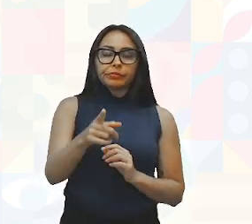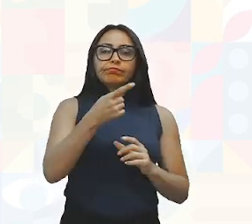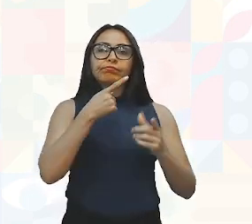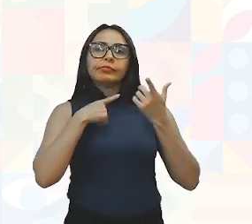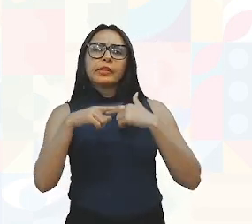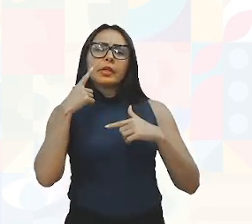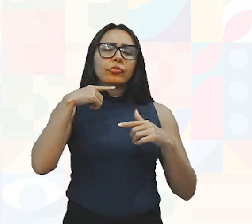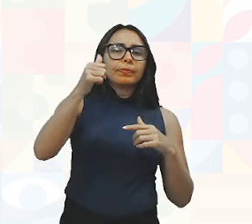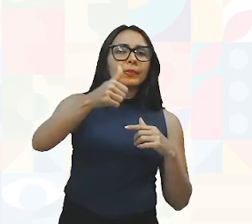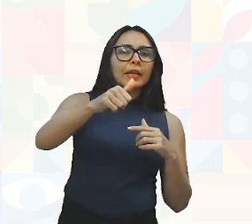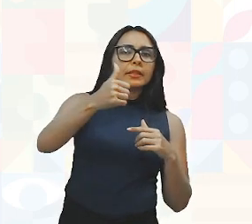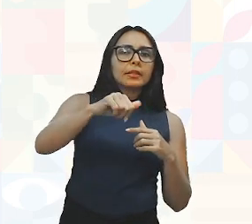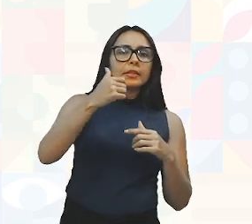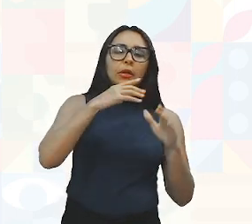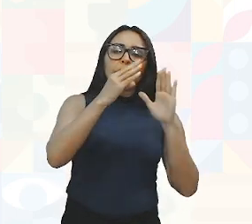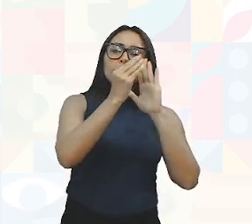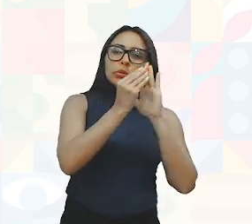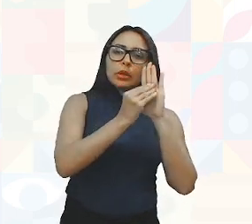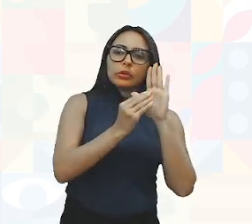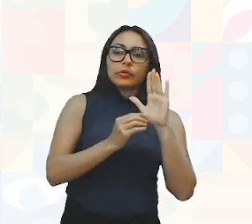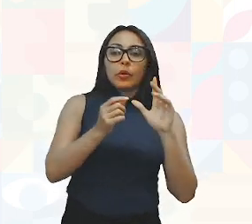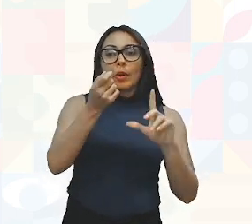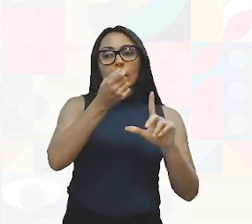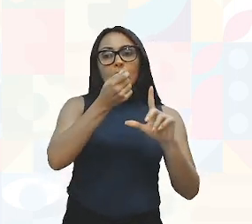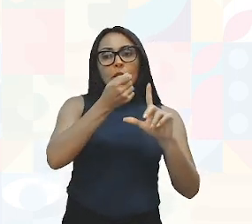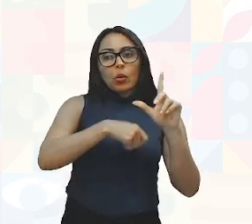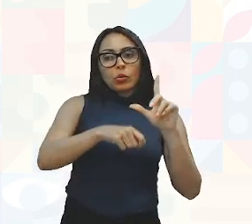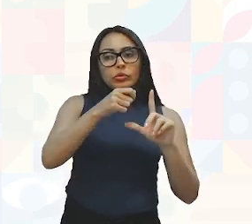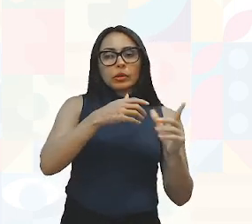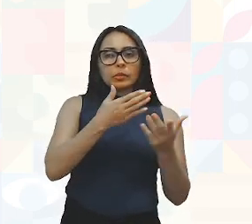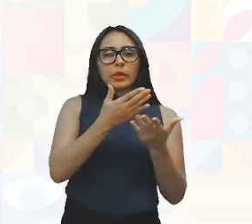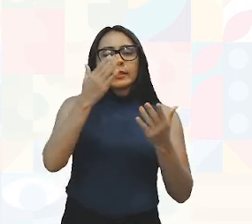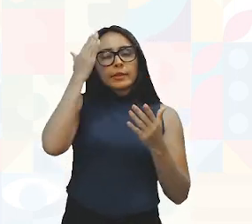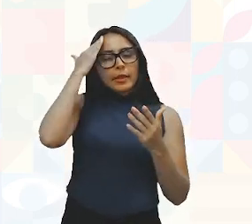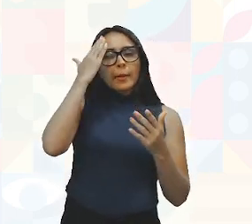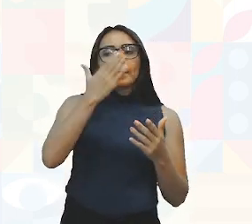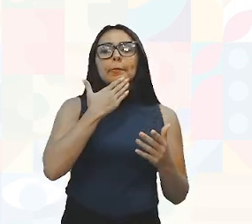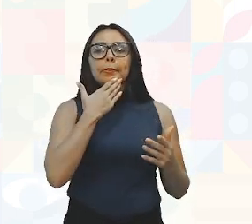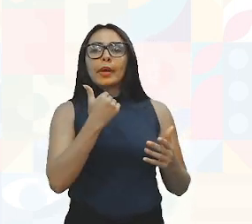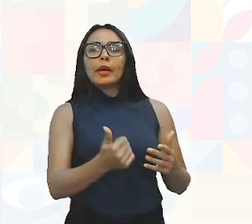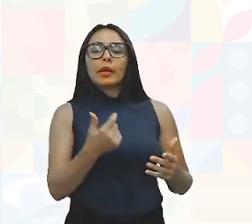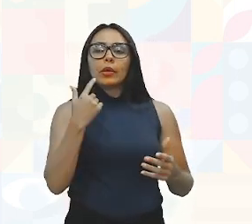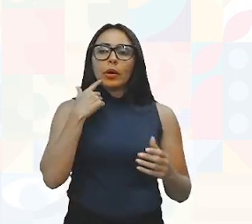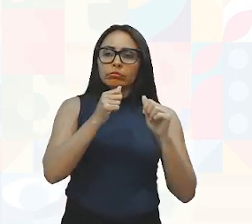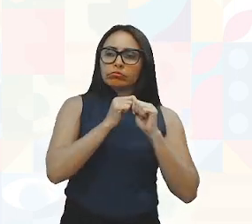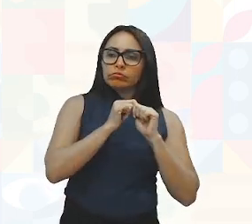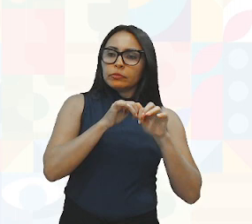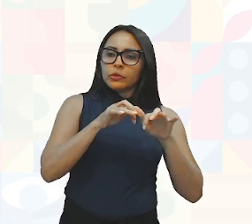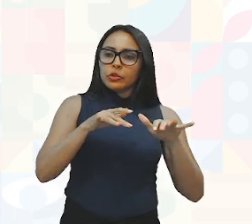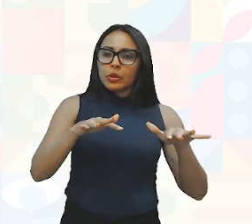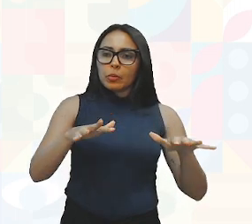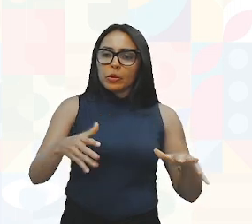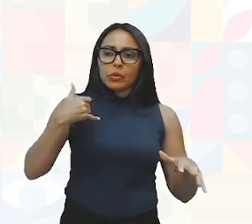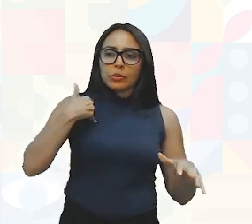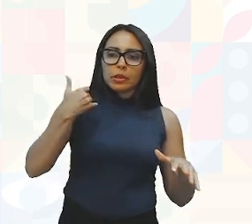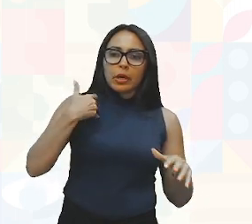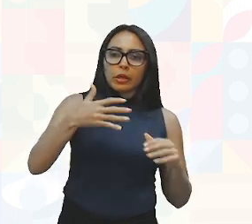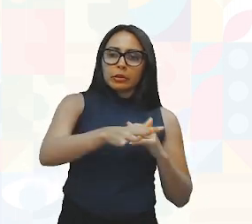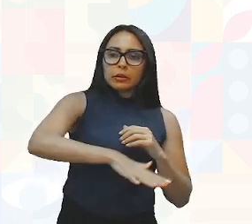dados de forma lógica para entender melhor a distribuição de idade na turma. Então, nós